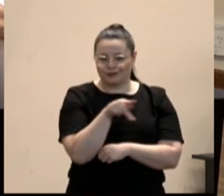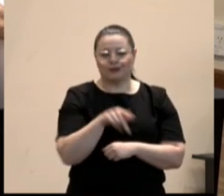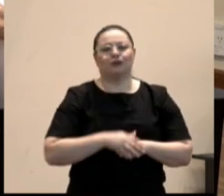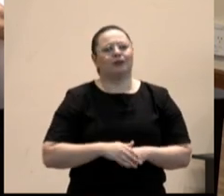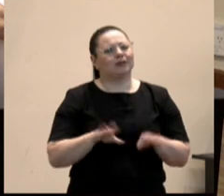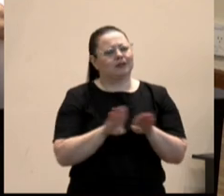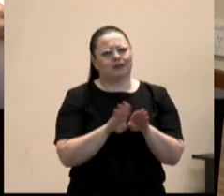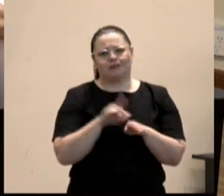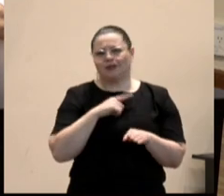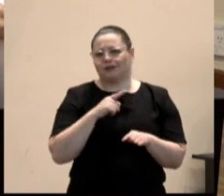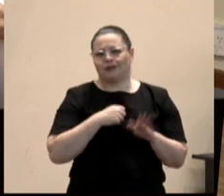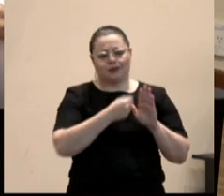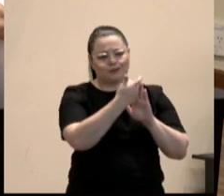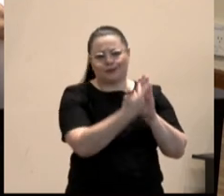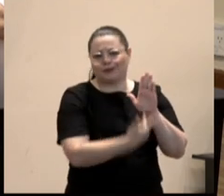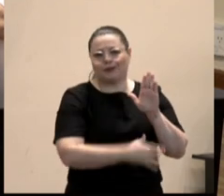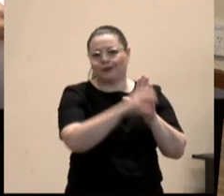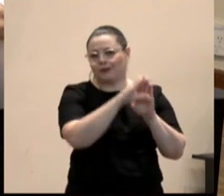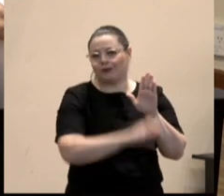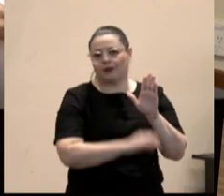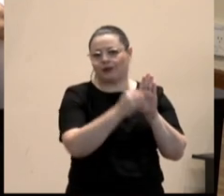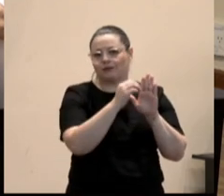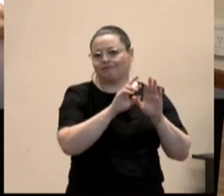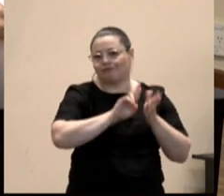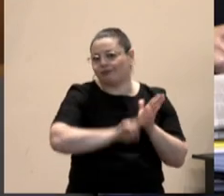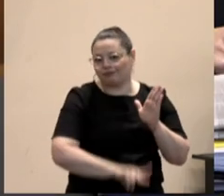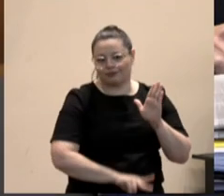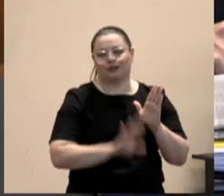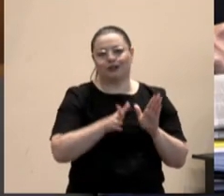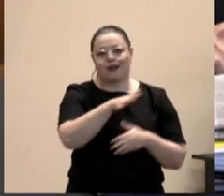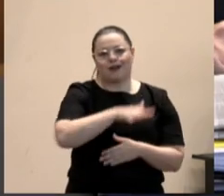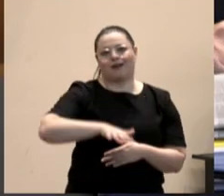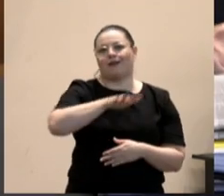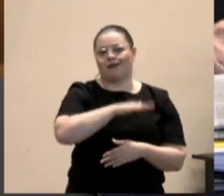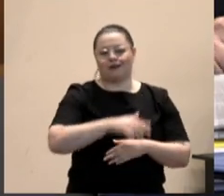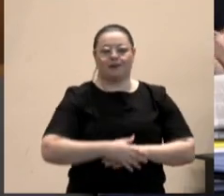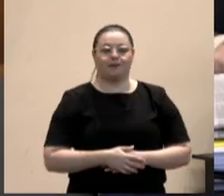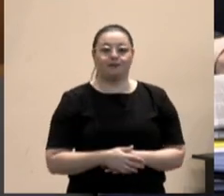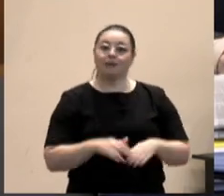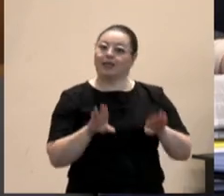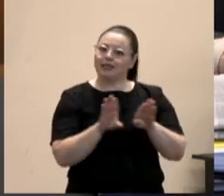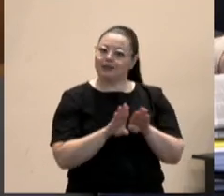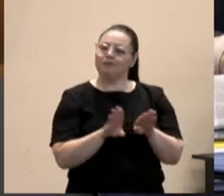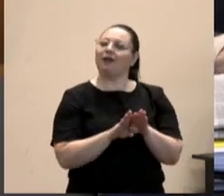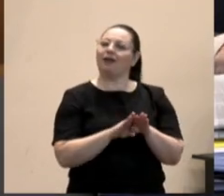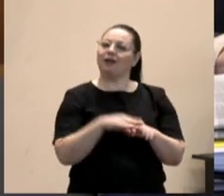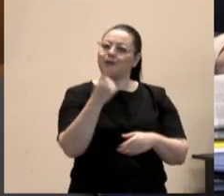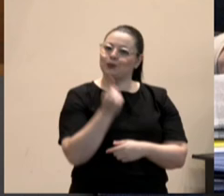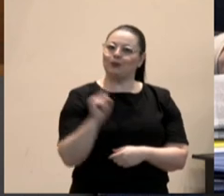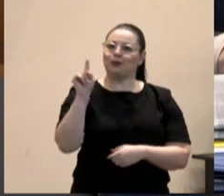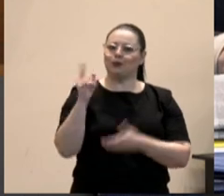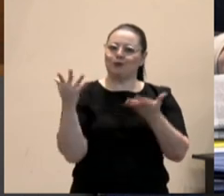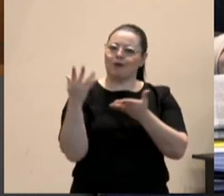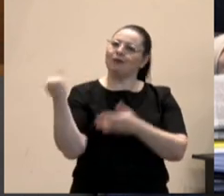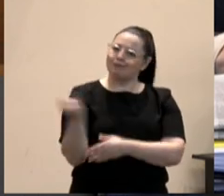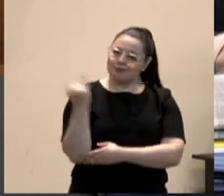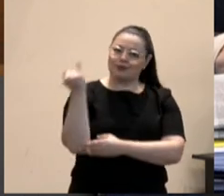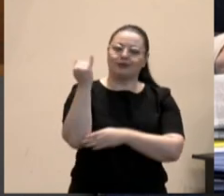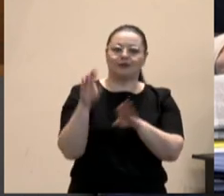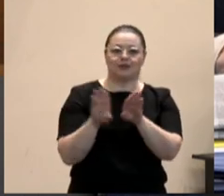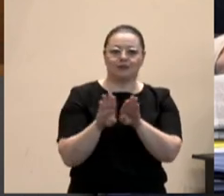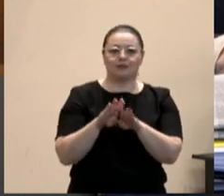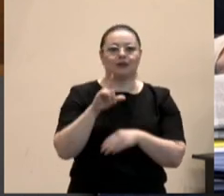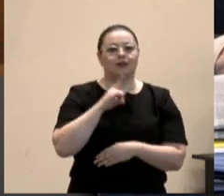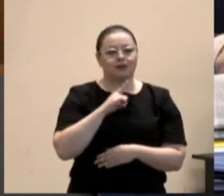vasta produção na área. Né? E, finalmente, né, não menos importante, né, temos aqui, então,